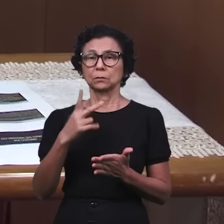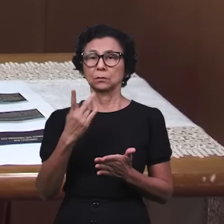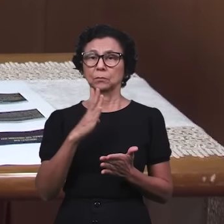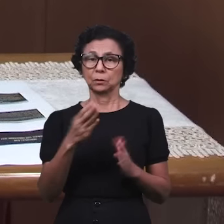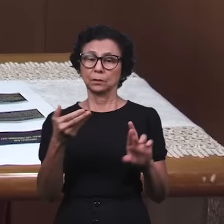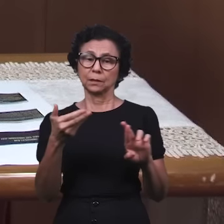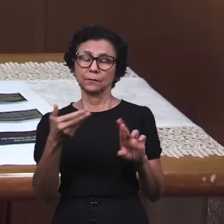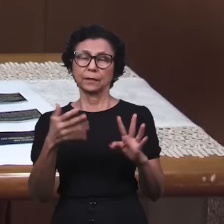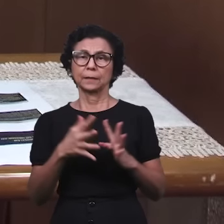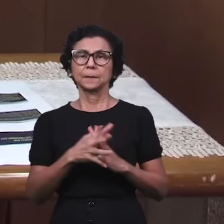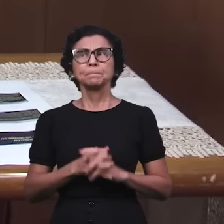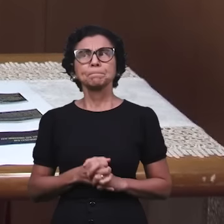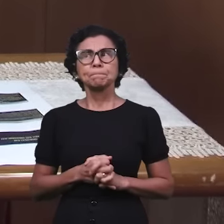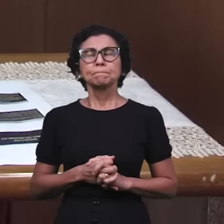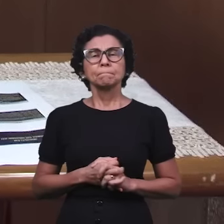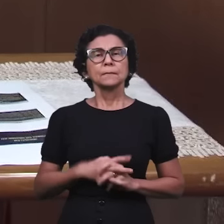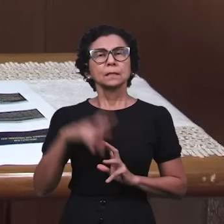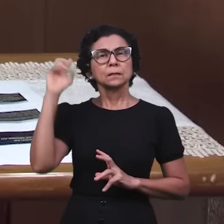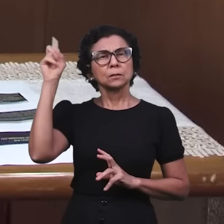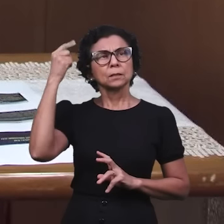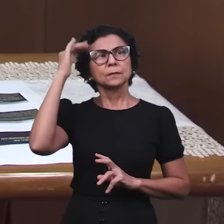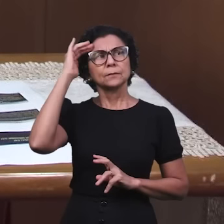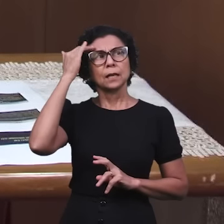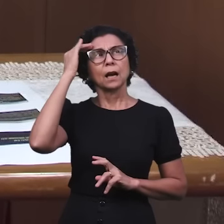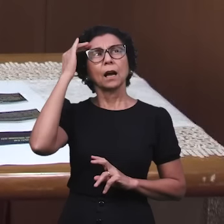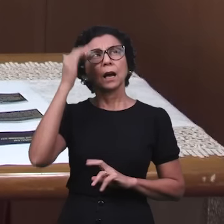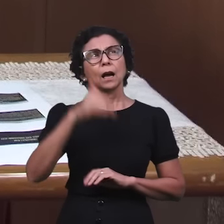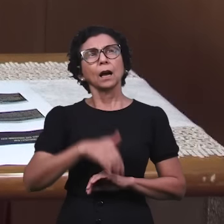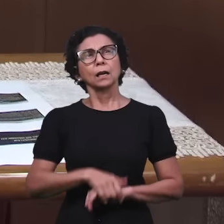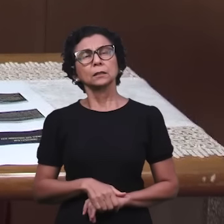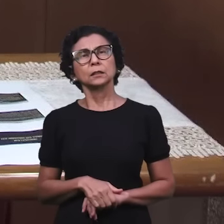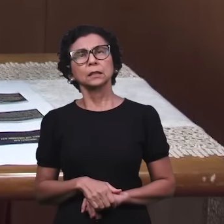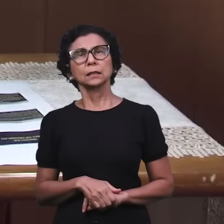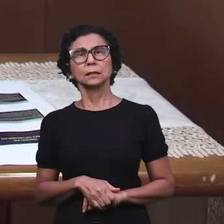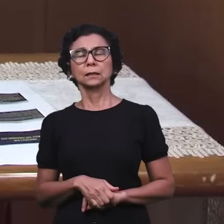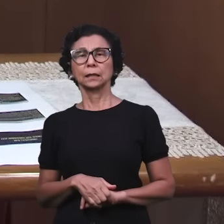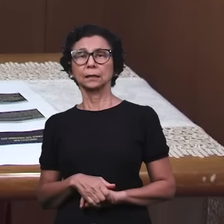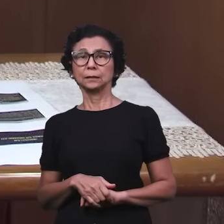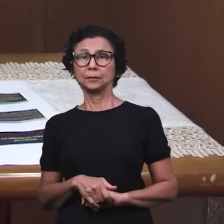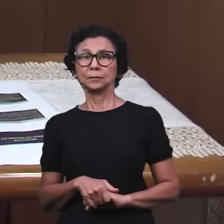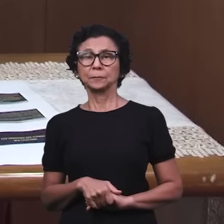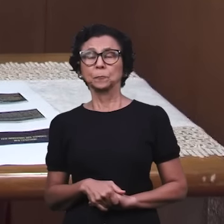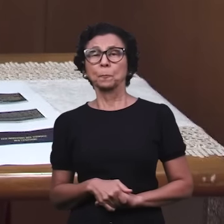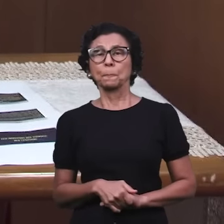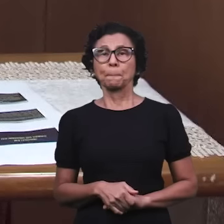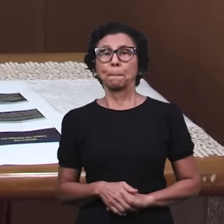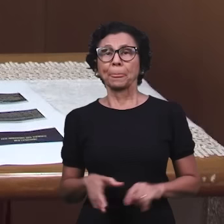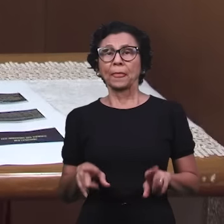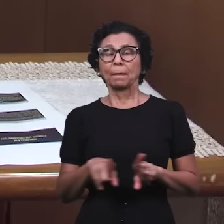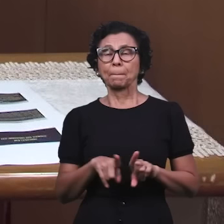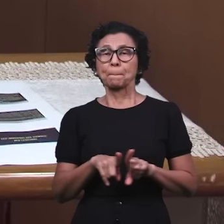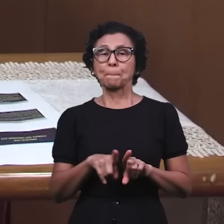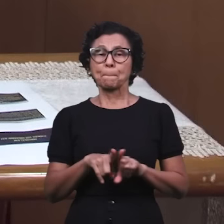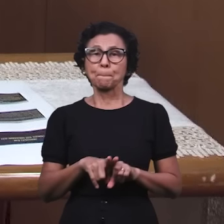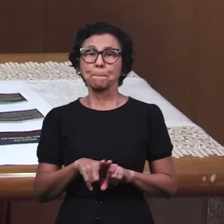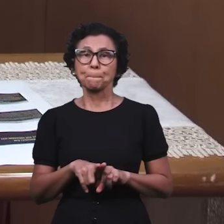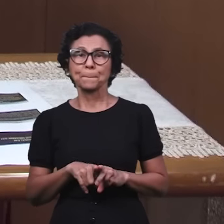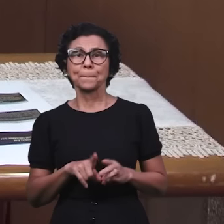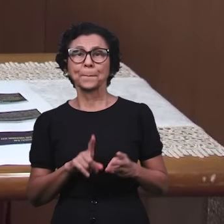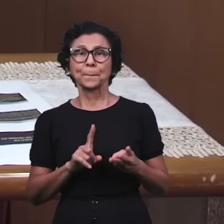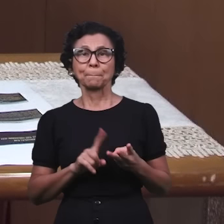Então Davi entendeu muita coisa quando ele falou isso, e ele era rei de Salém. Então Davi entendeu